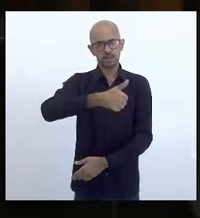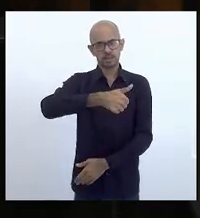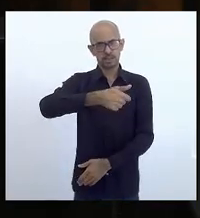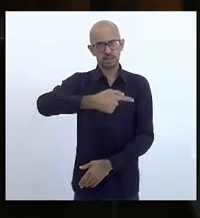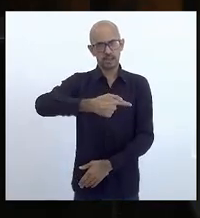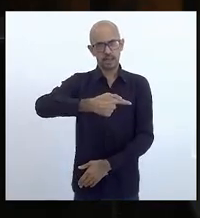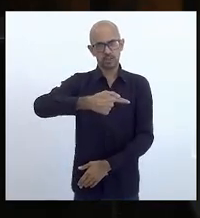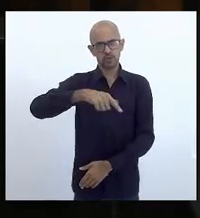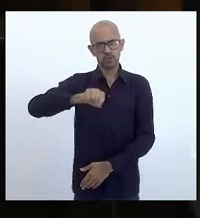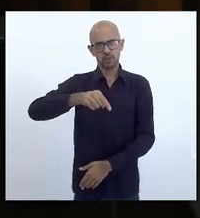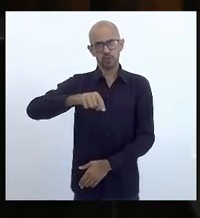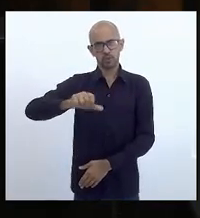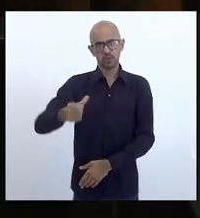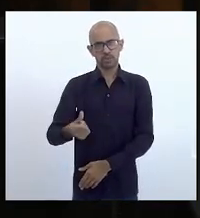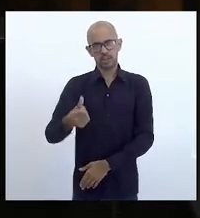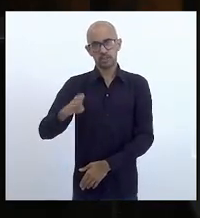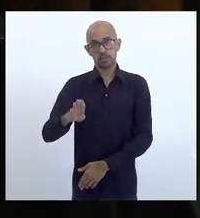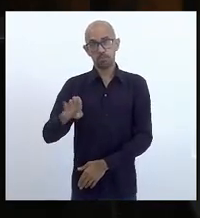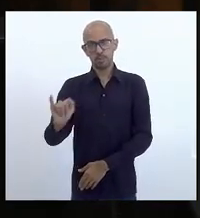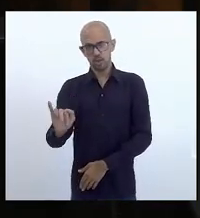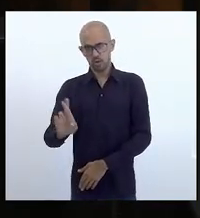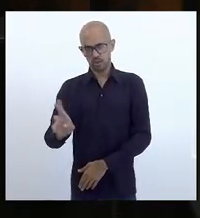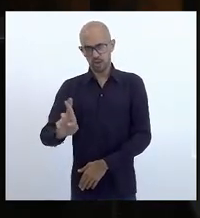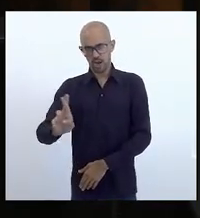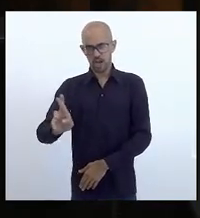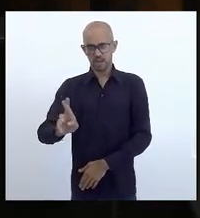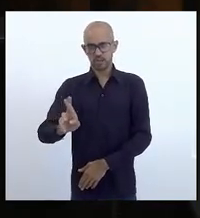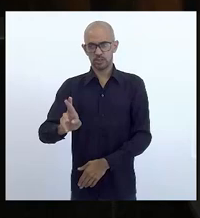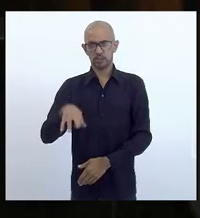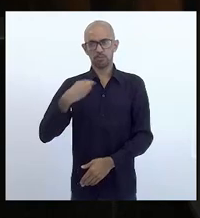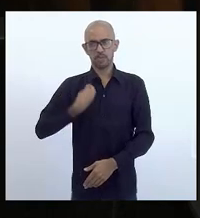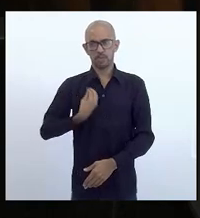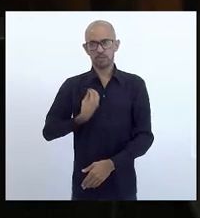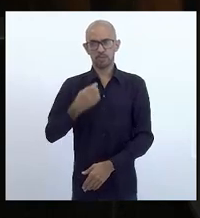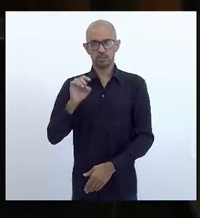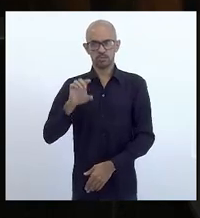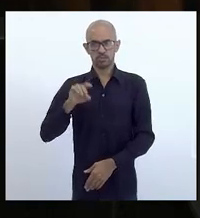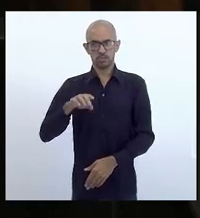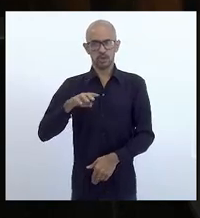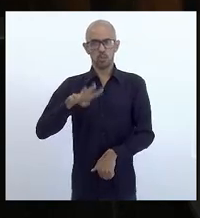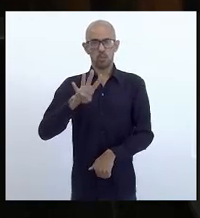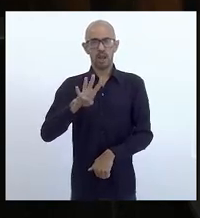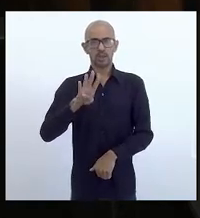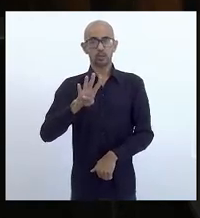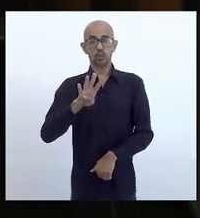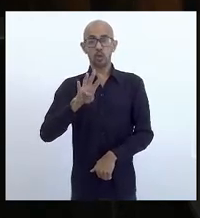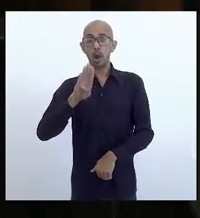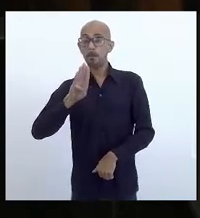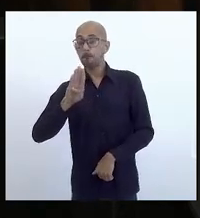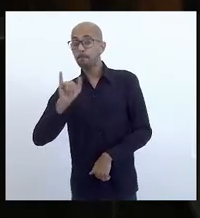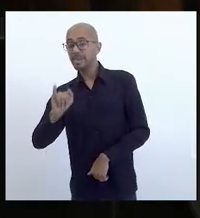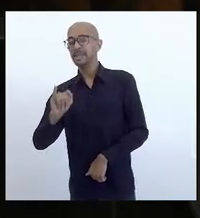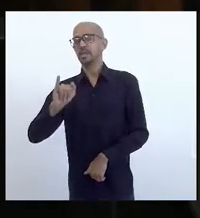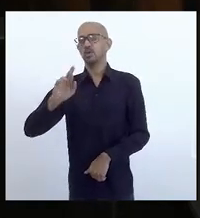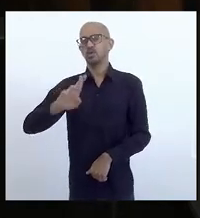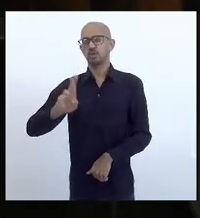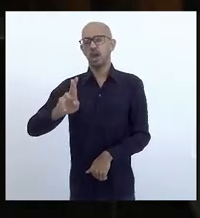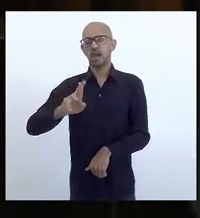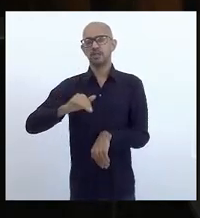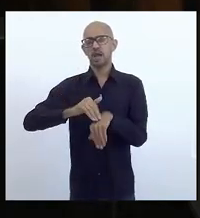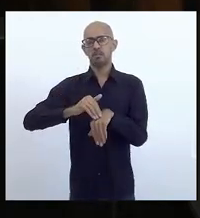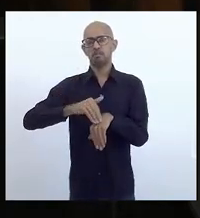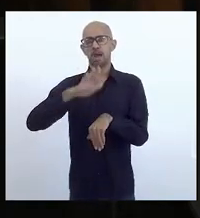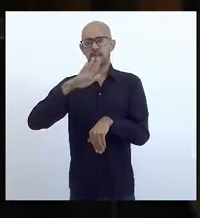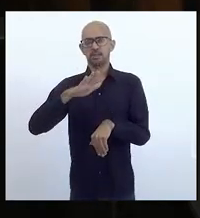17,6 bilhões de royalties e participações especiais. 4 bilhões a mais, deputado